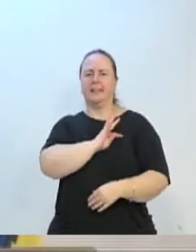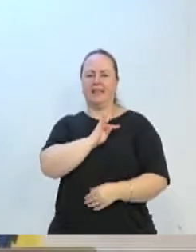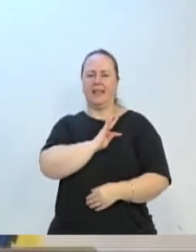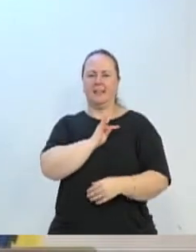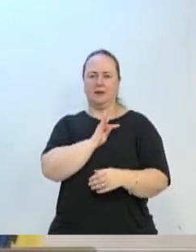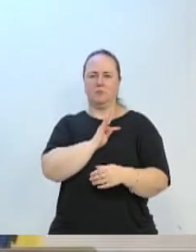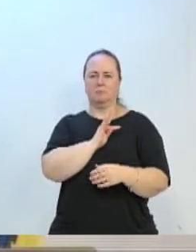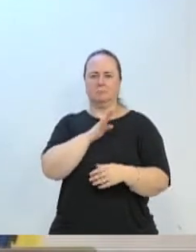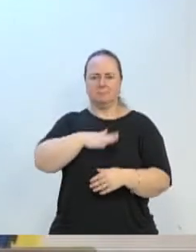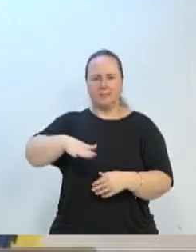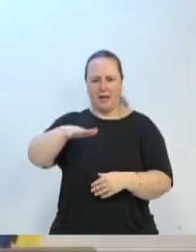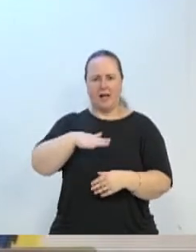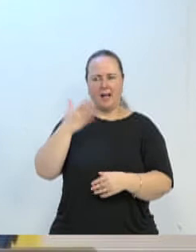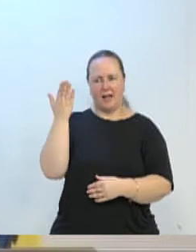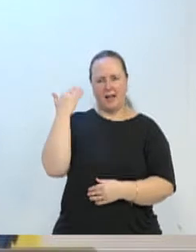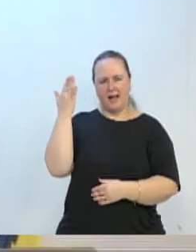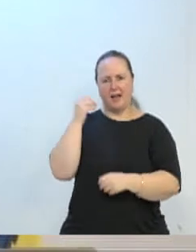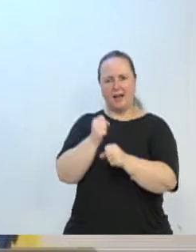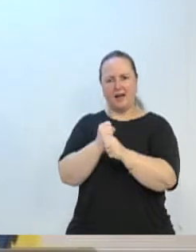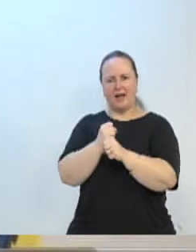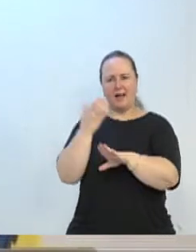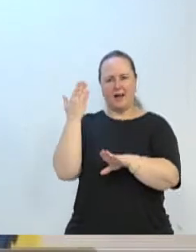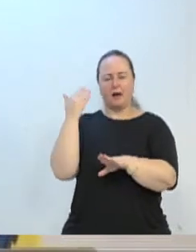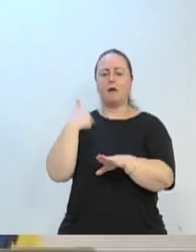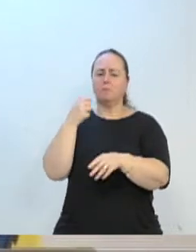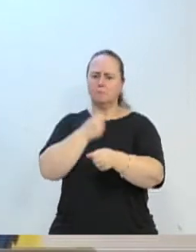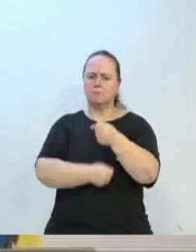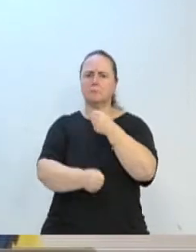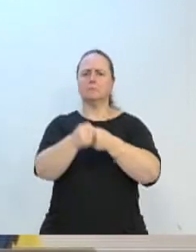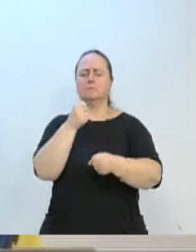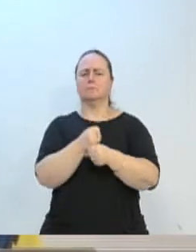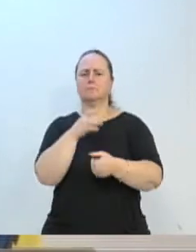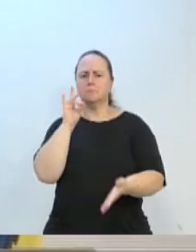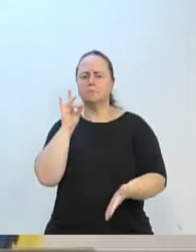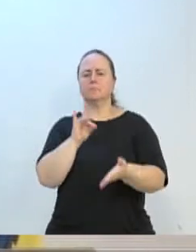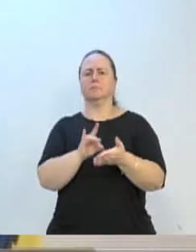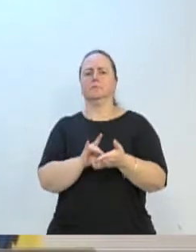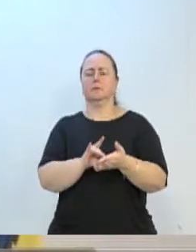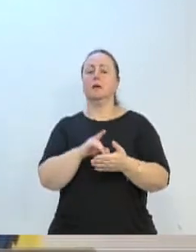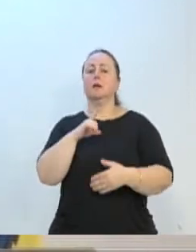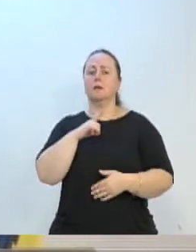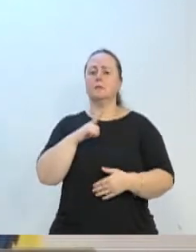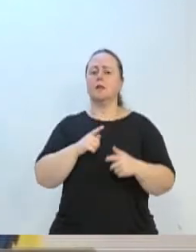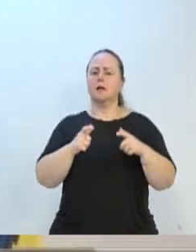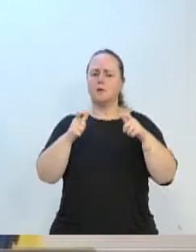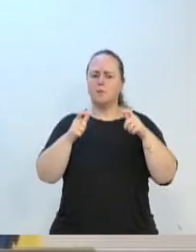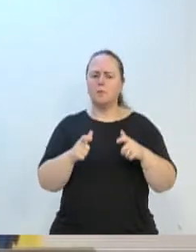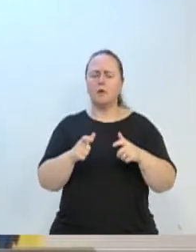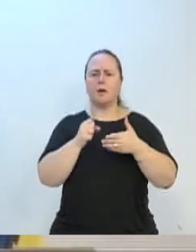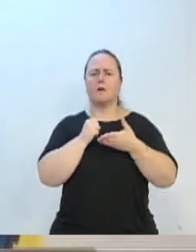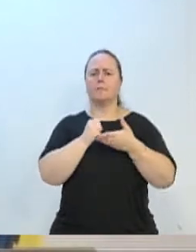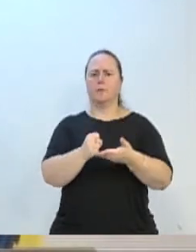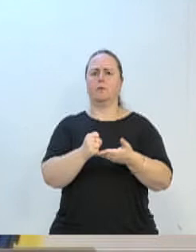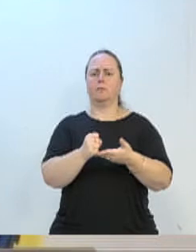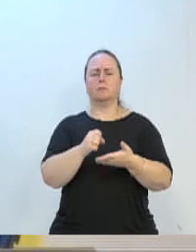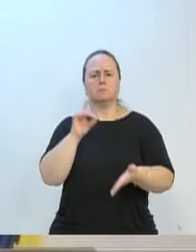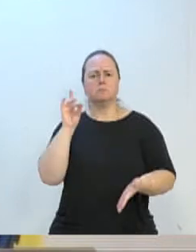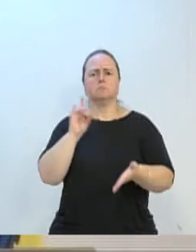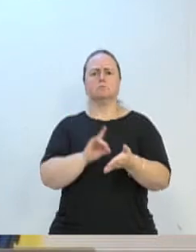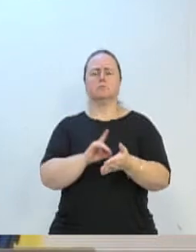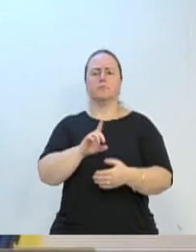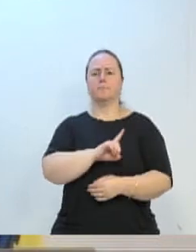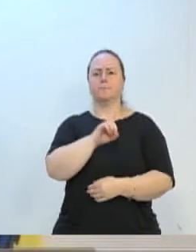Desde o ano passado já venho deixando claro que a classe tem o seu local de apoio a sessão ordinária do dia